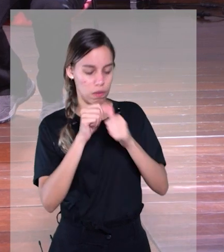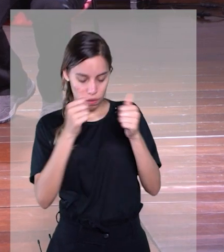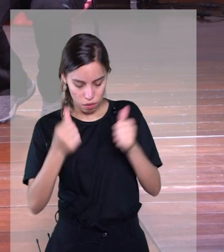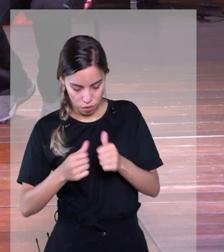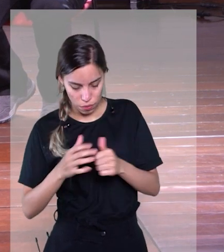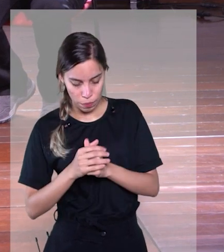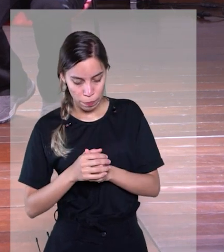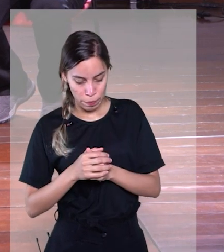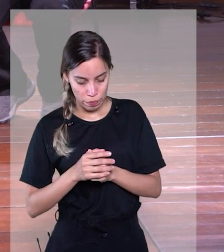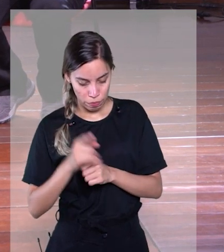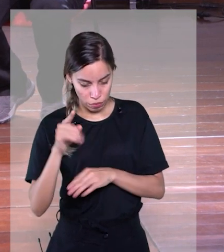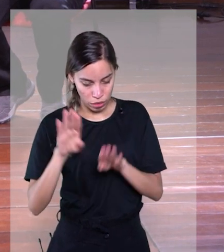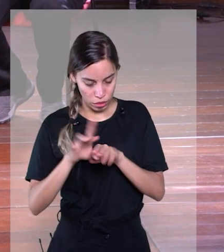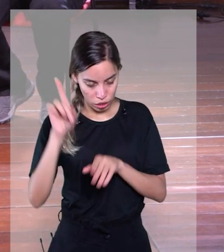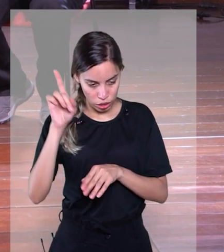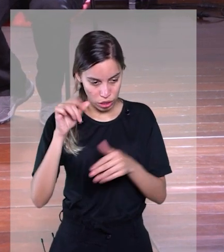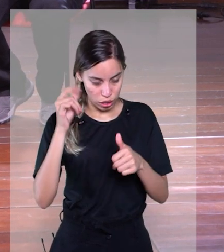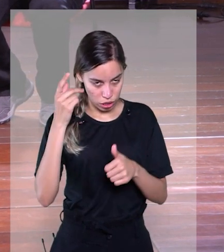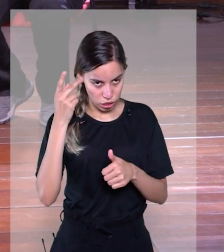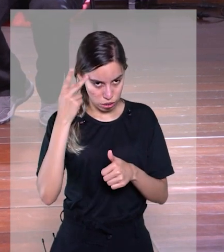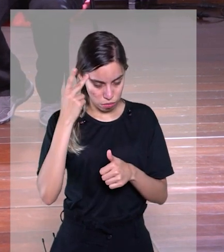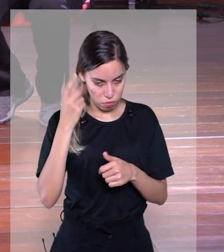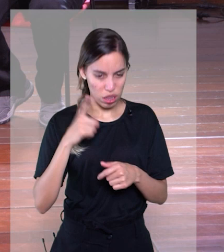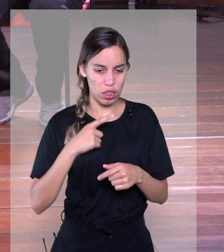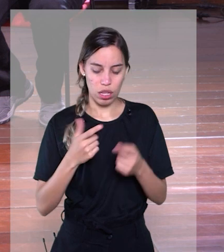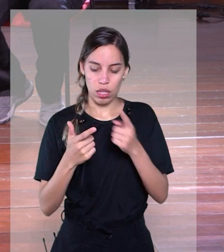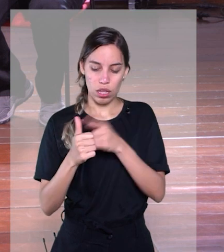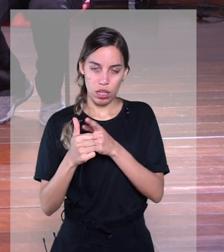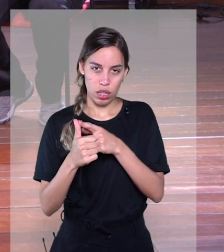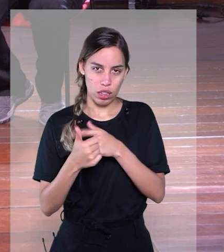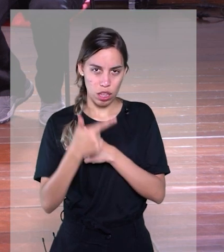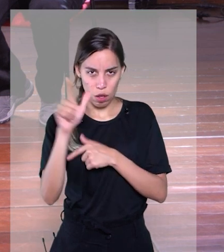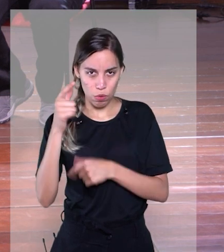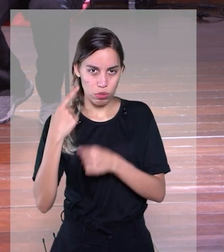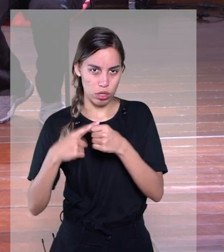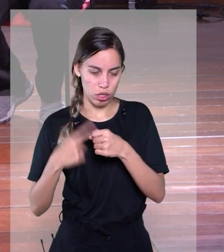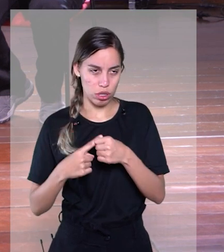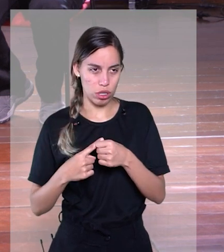João Pessoa, enfim. Ele também é um dos autores que